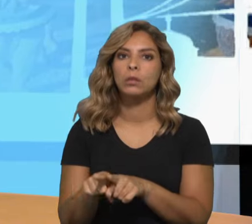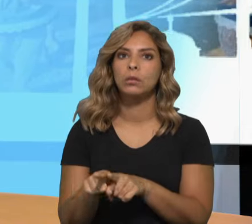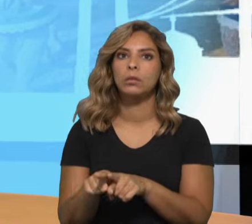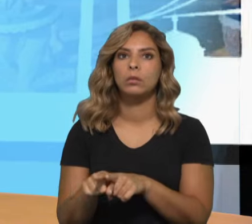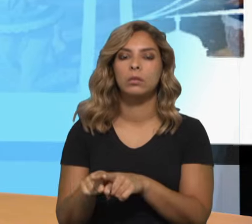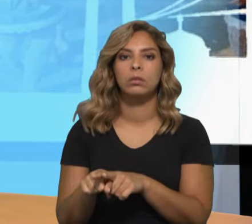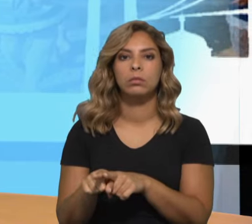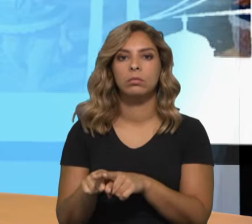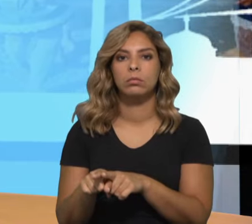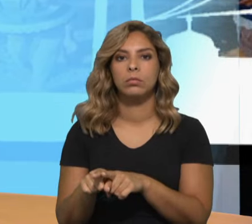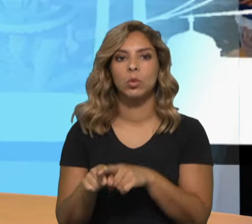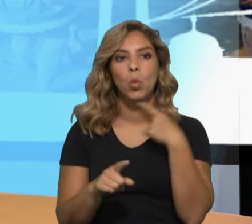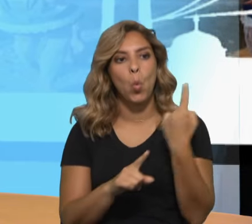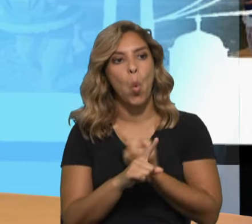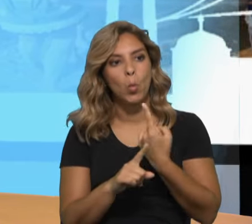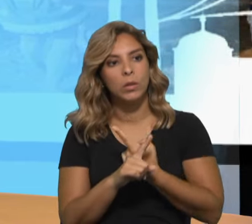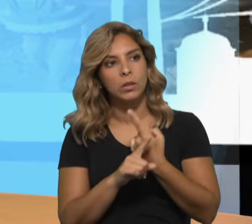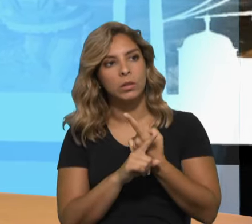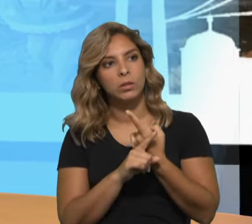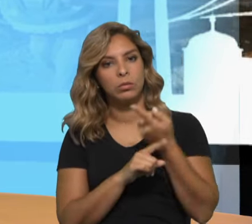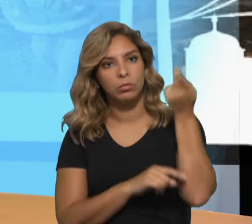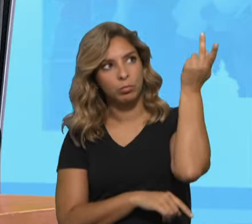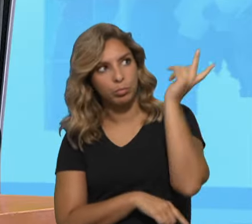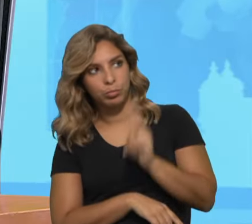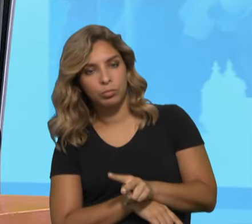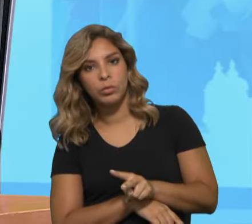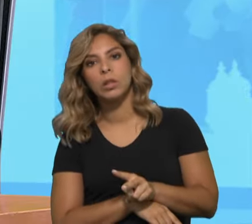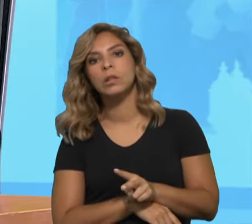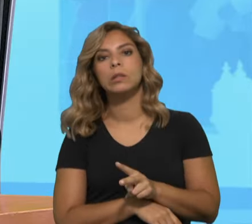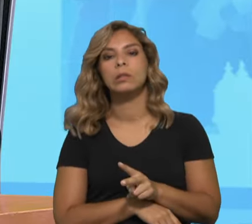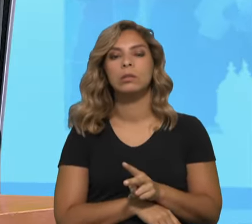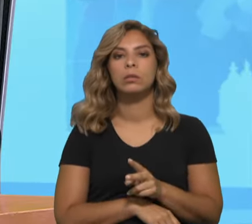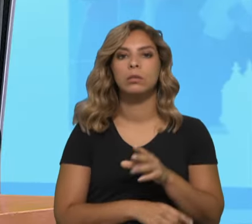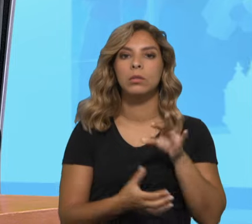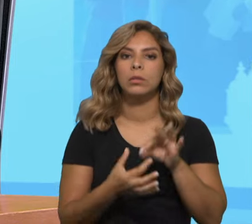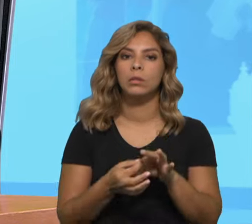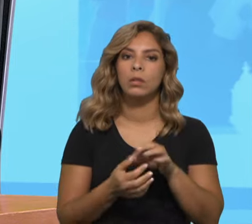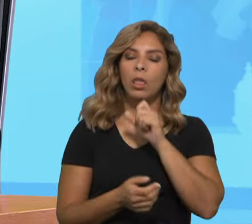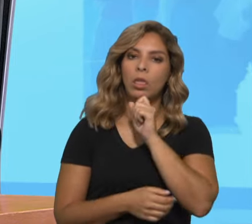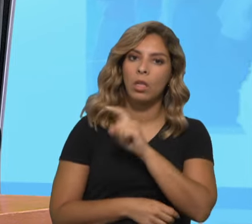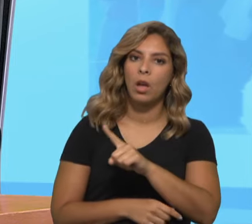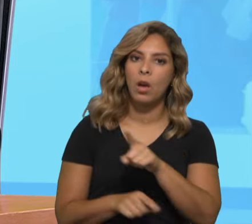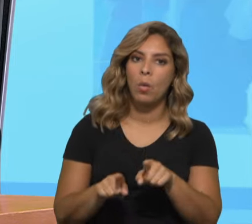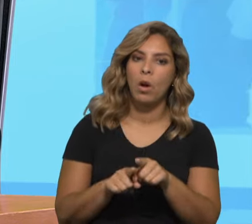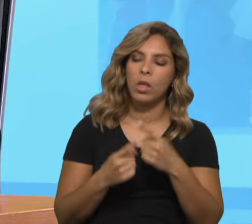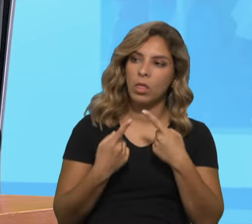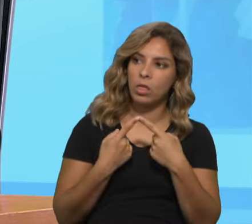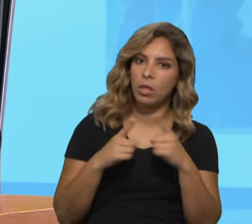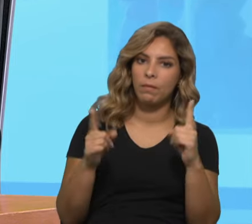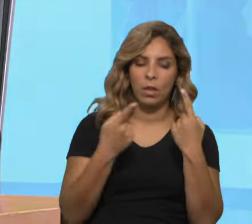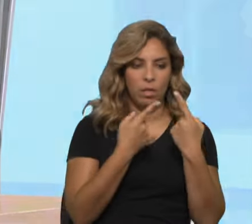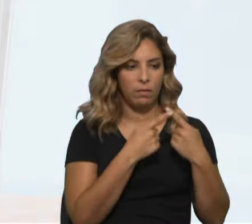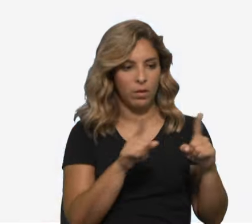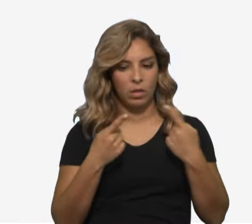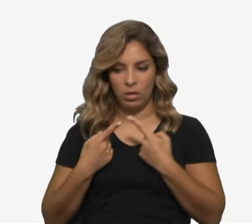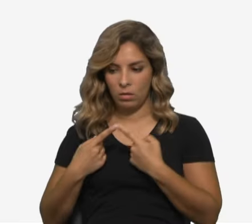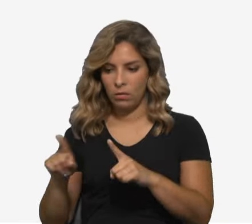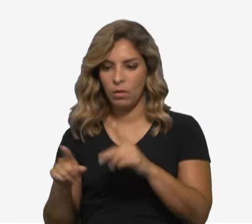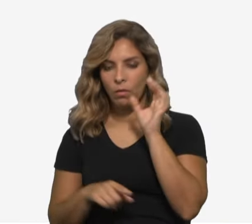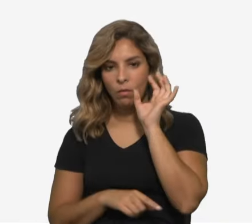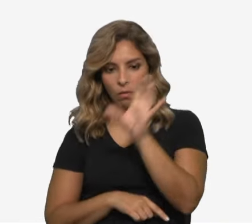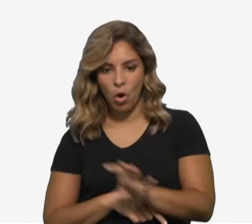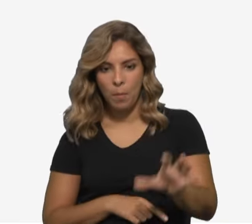as tempestades tantas vezes somos nós que as fabricamos, é preciso mais ir em busca do diferente, acolhê-lo, saber